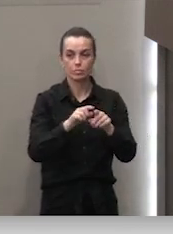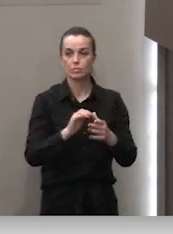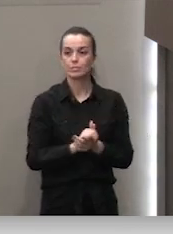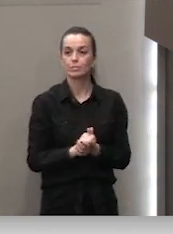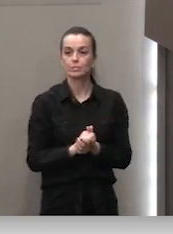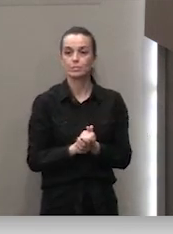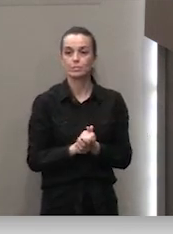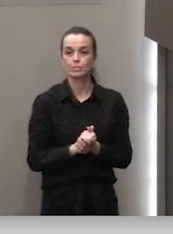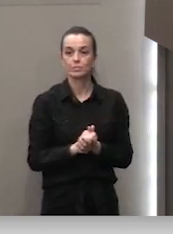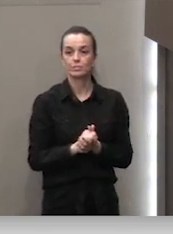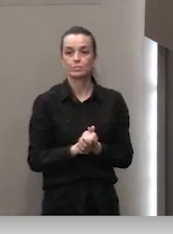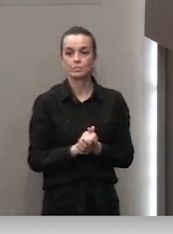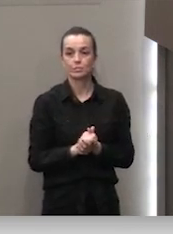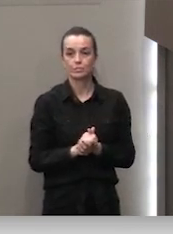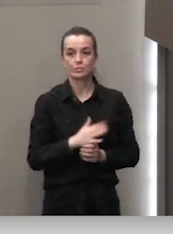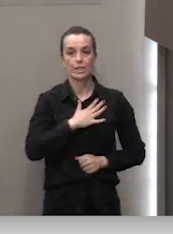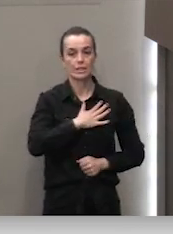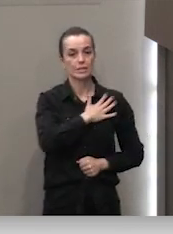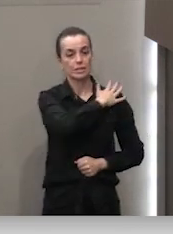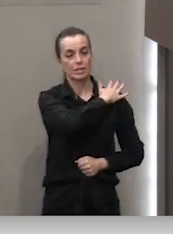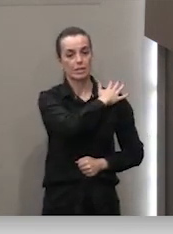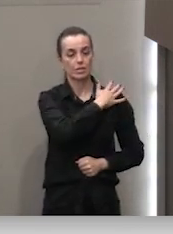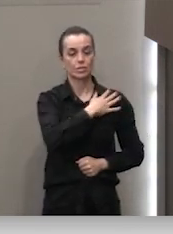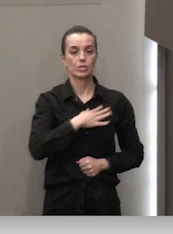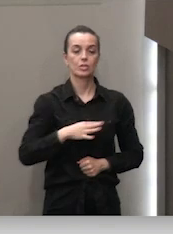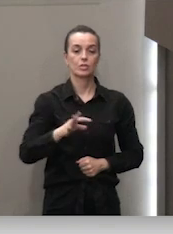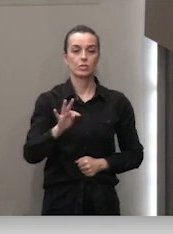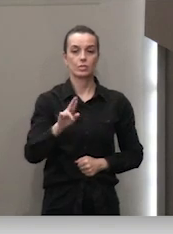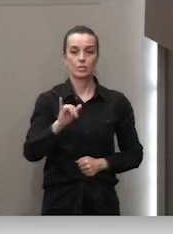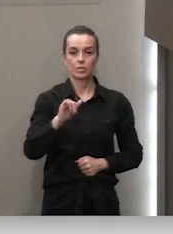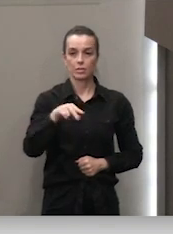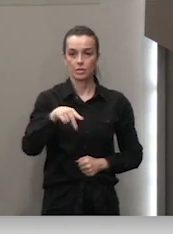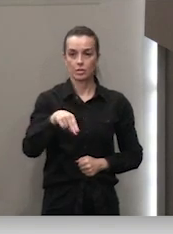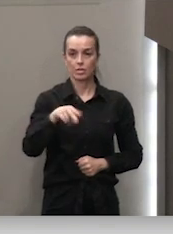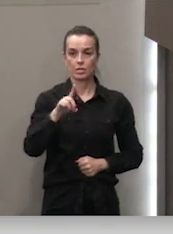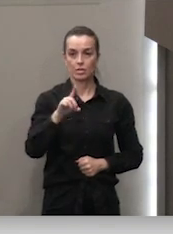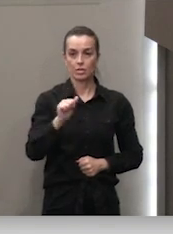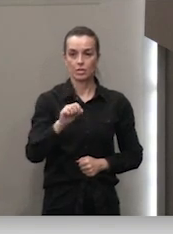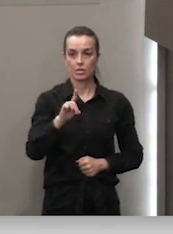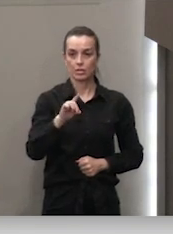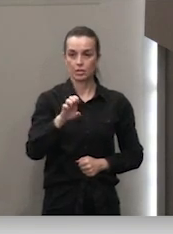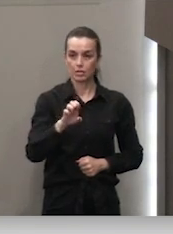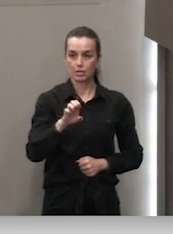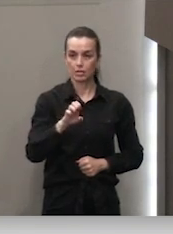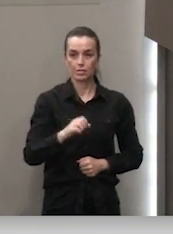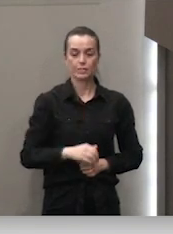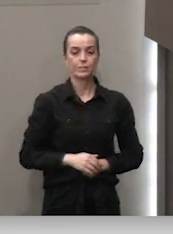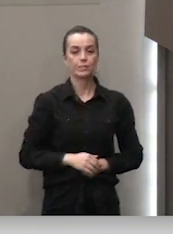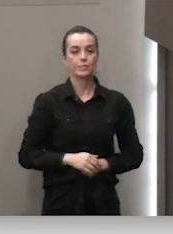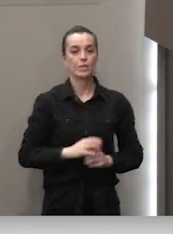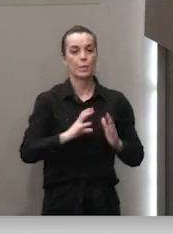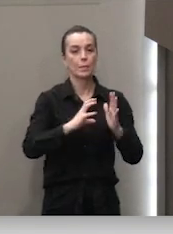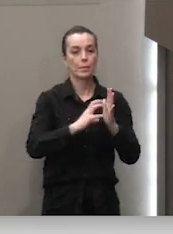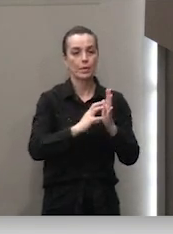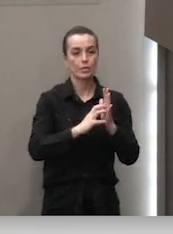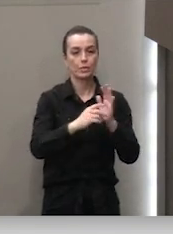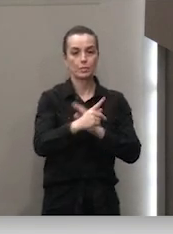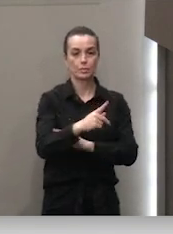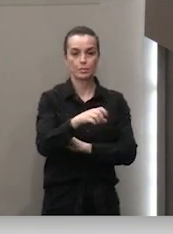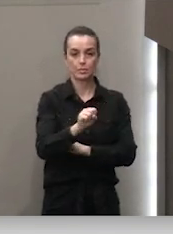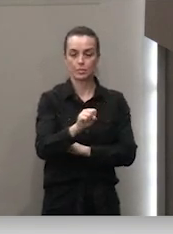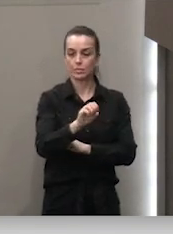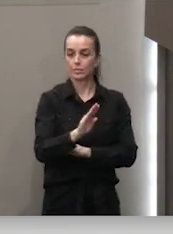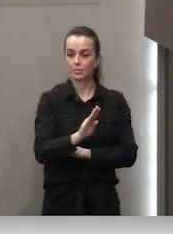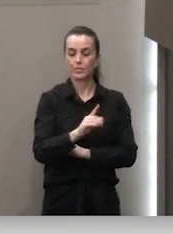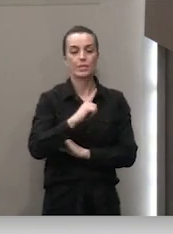Senhor Sargento Trindade, vereador pelo PSD, o senhor tem o tempo regimental para